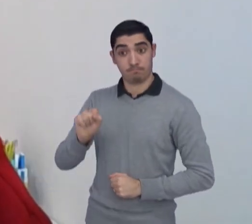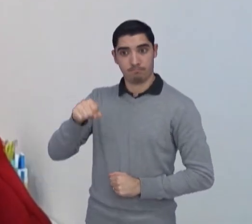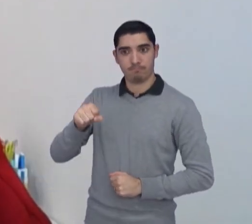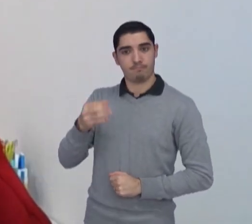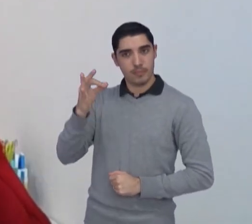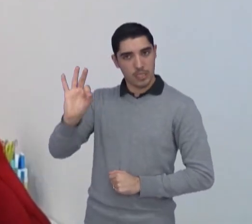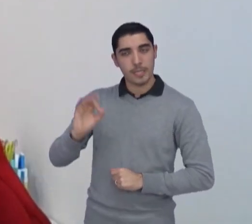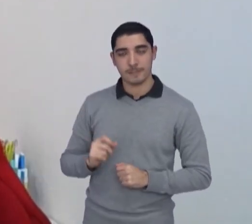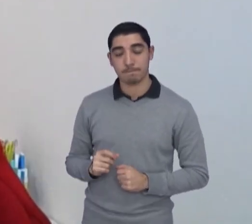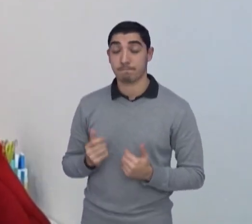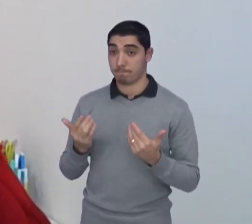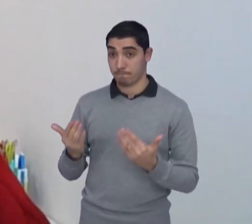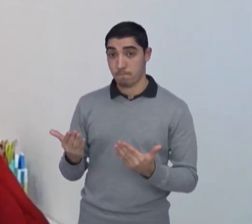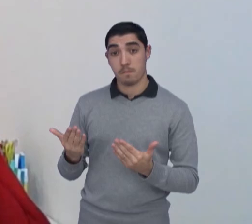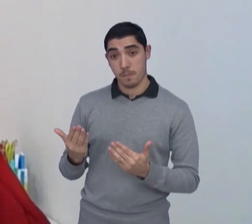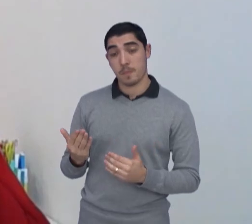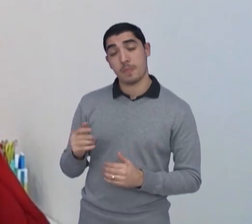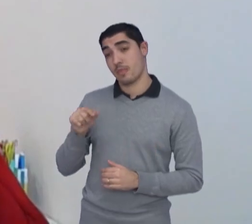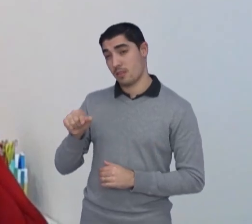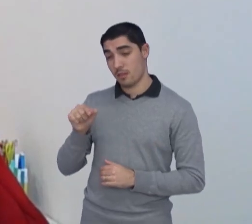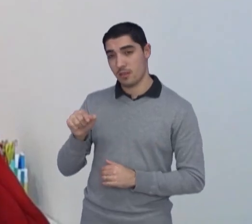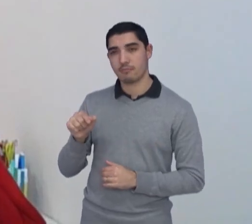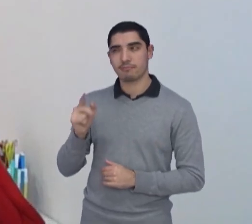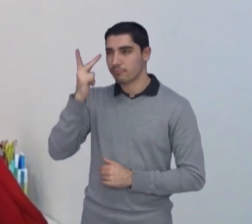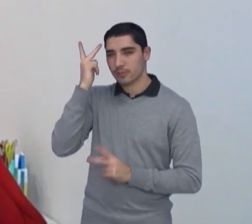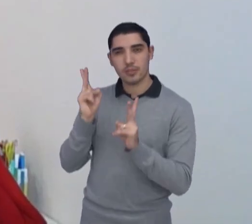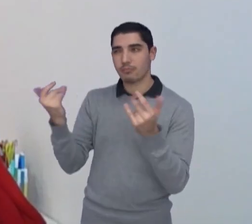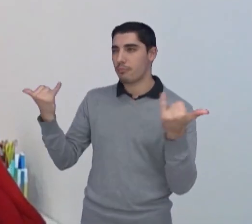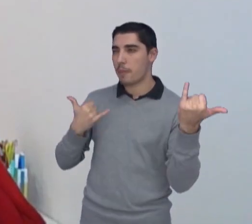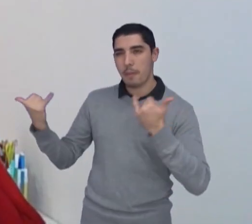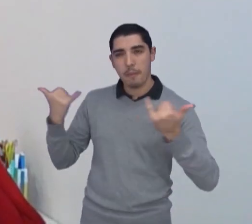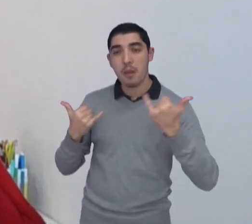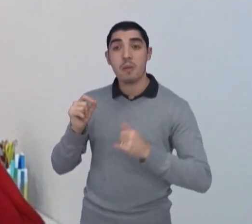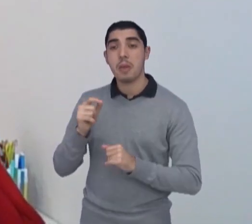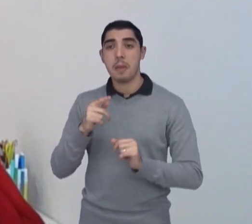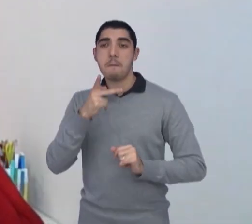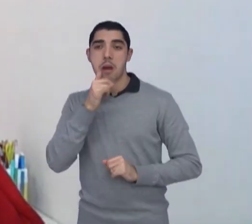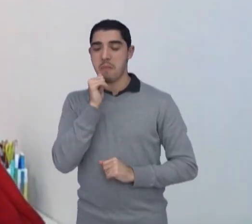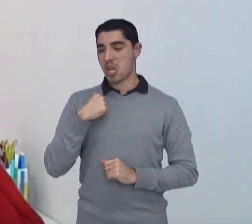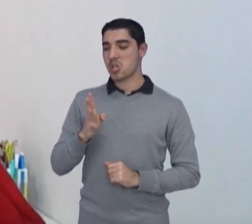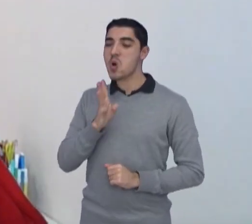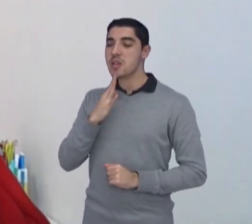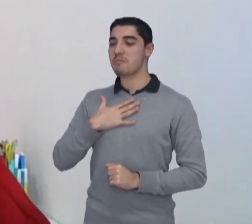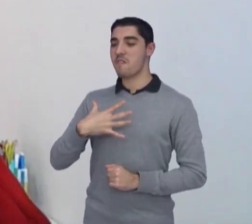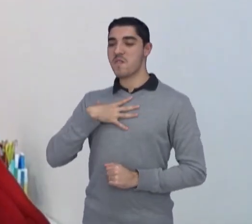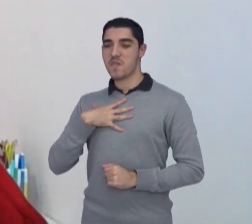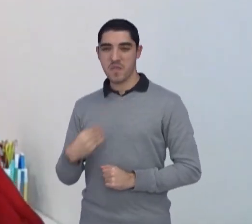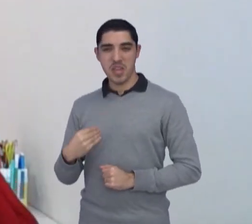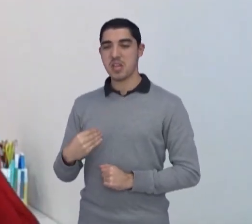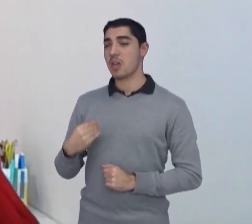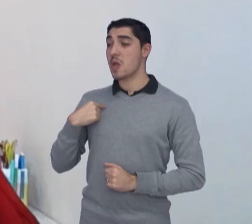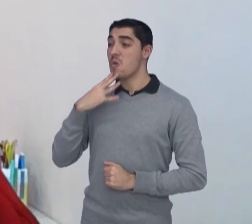Exatamente. É algo que, assim, eu escuto muito, né? Pai e mãe conhecem seu filho como ninguém, né? Então,